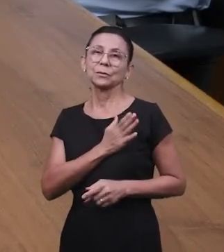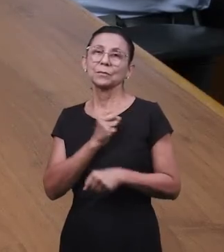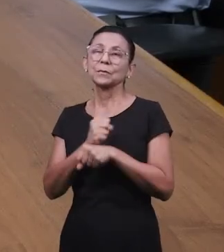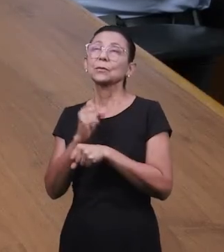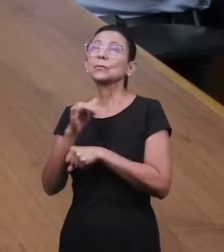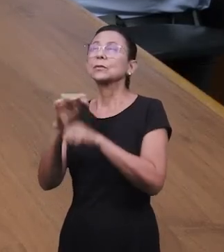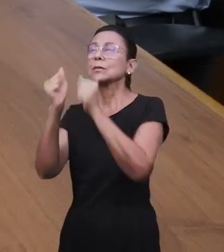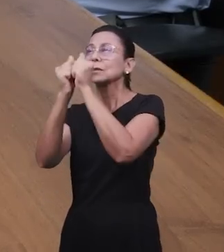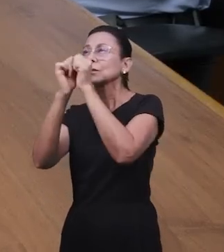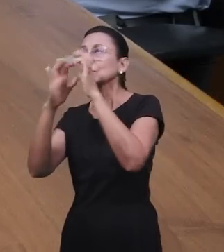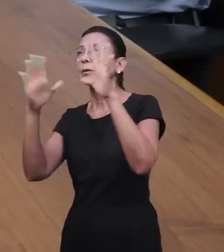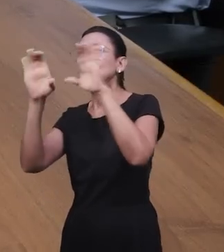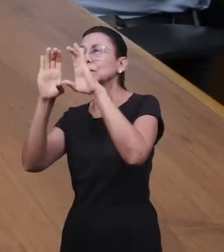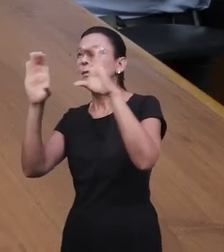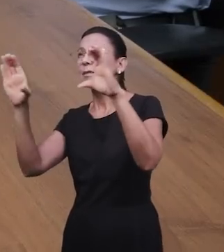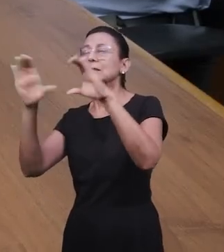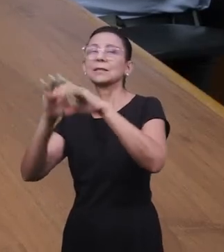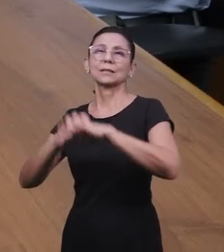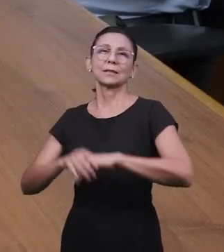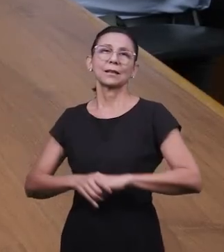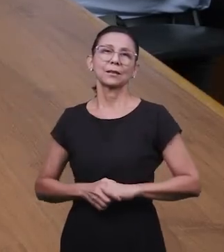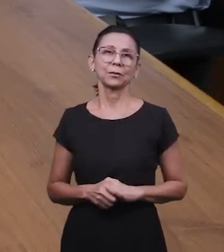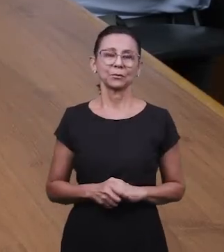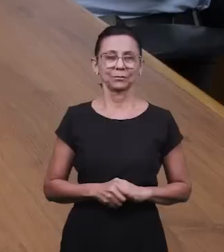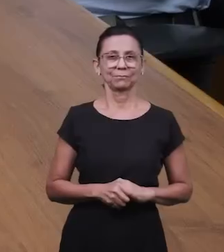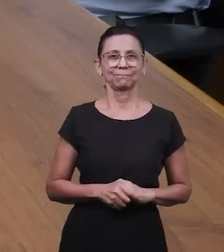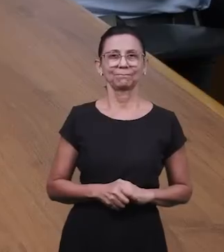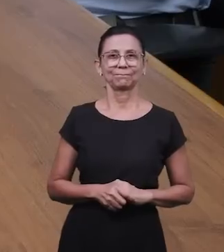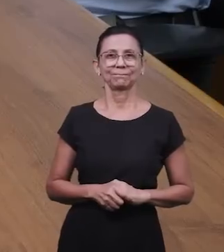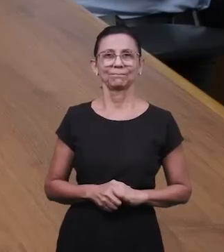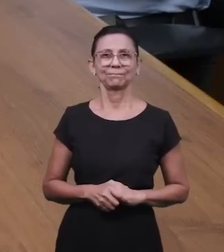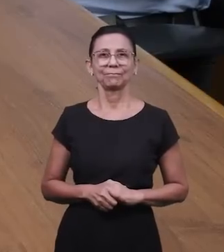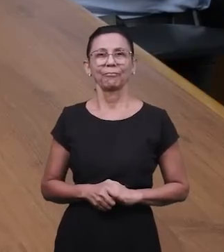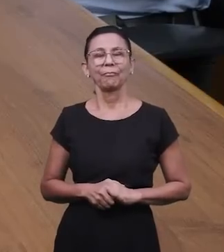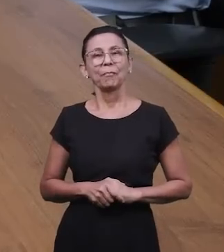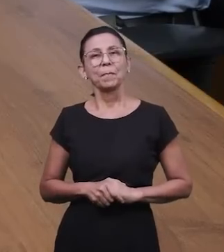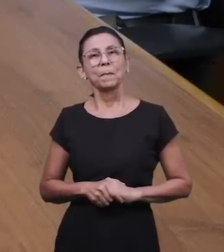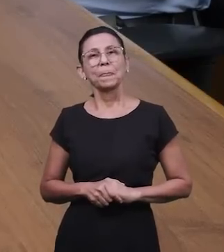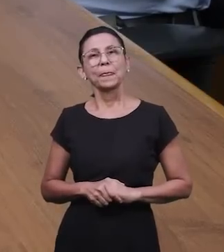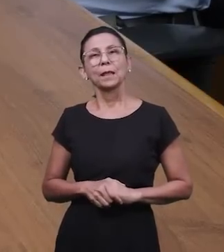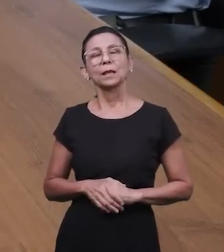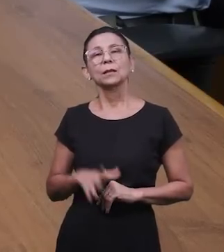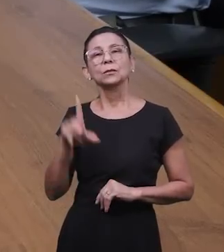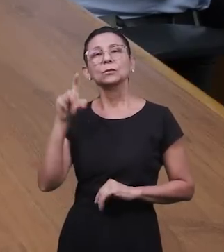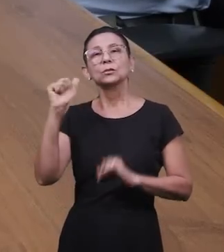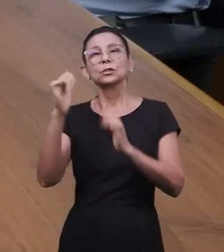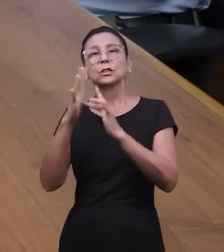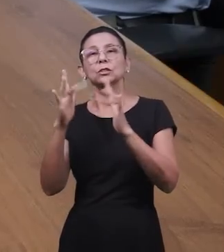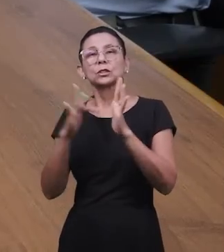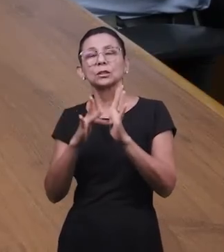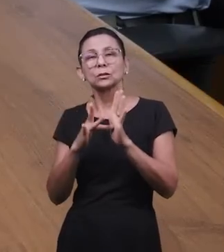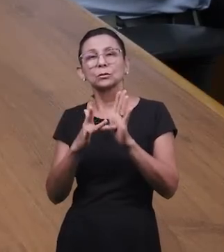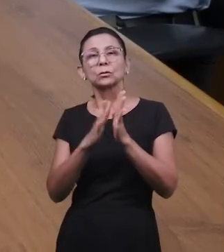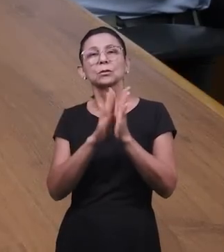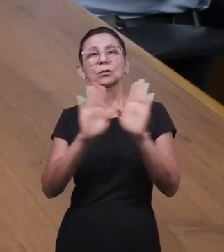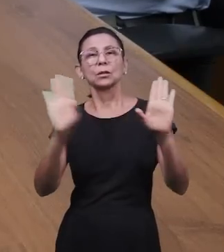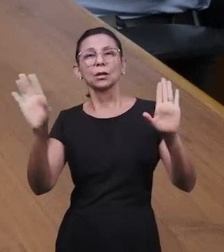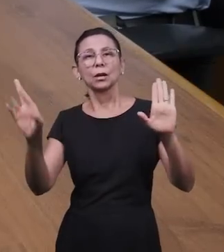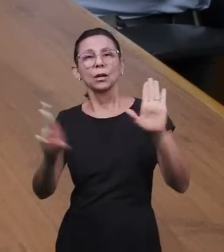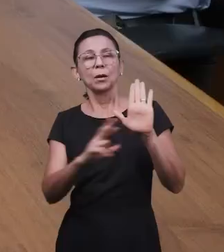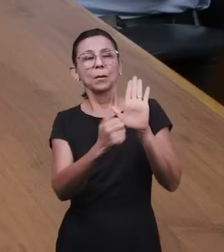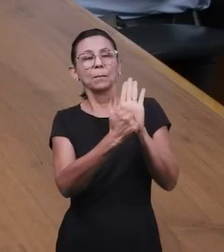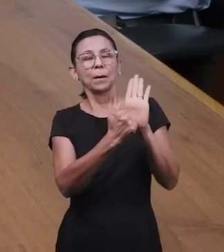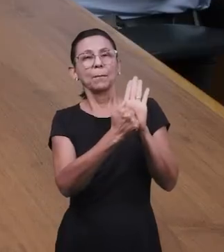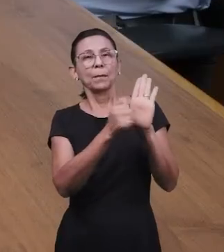Glória a Deus. Ele veio bater a porta do seu coração, não foi para passar um dia com você. Ele bateu a porta do seu coração para fazer